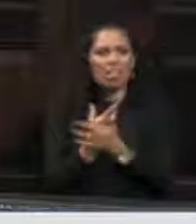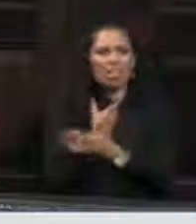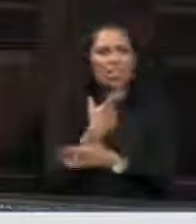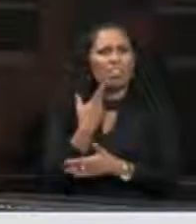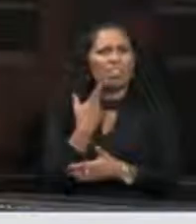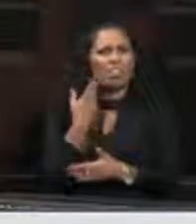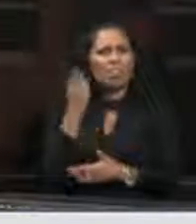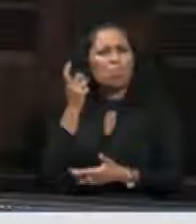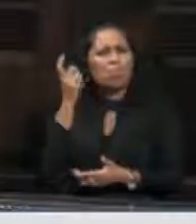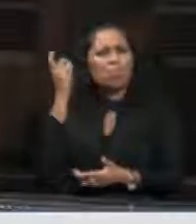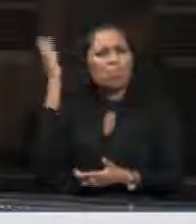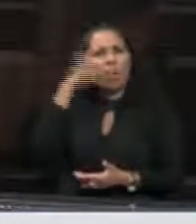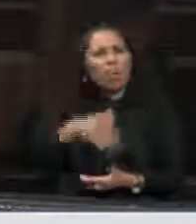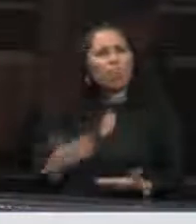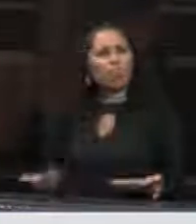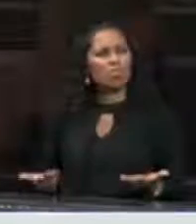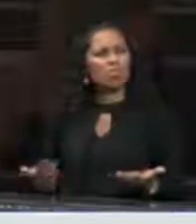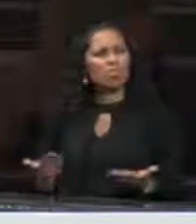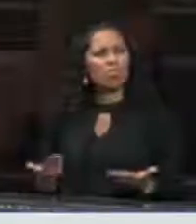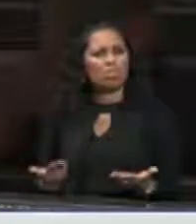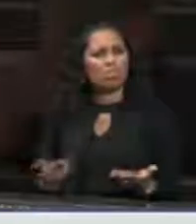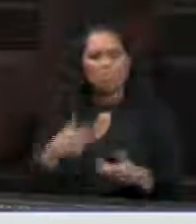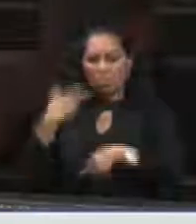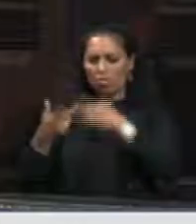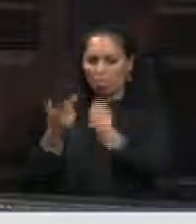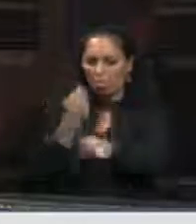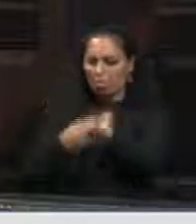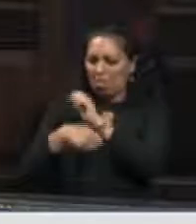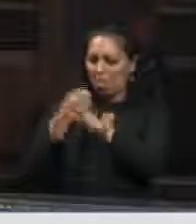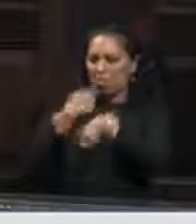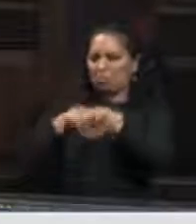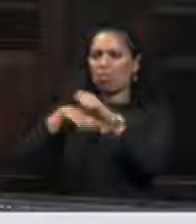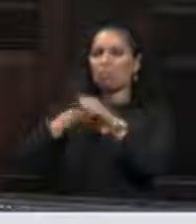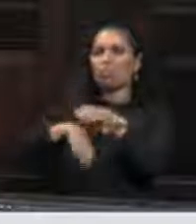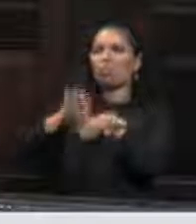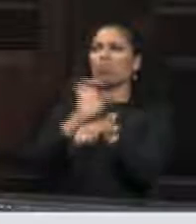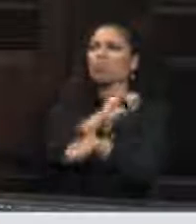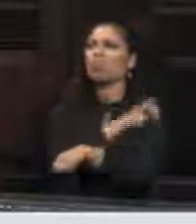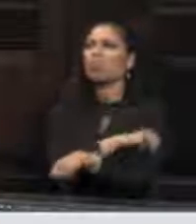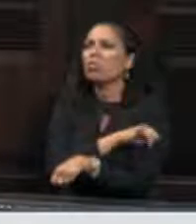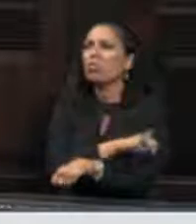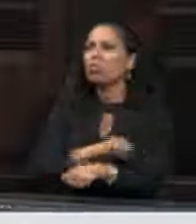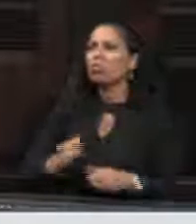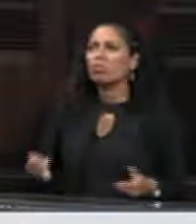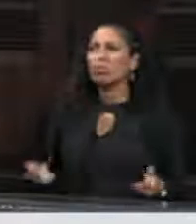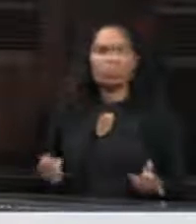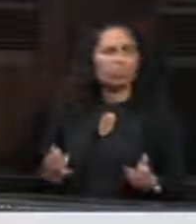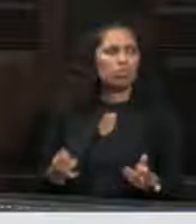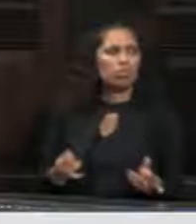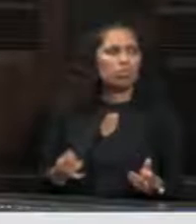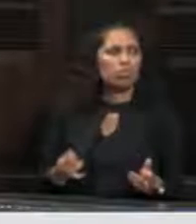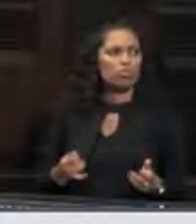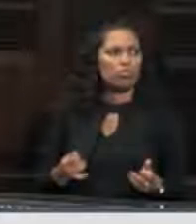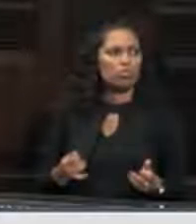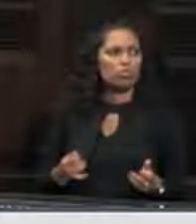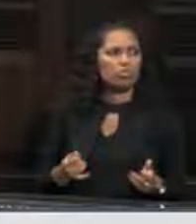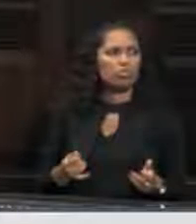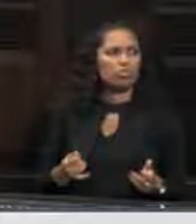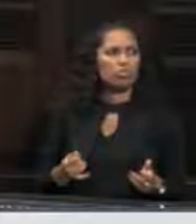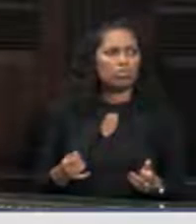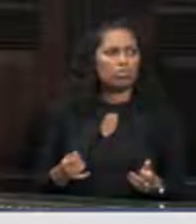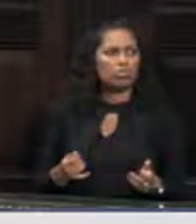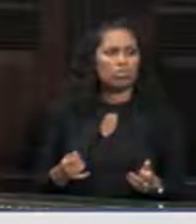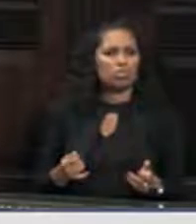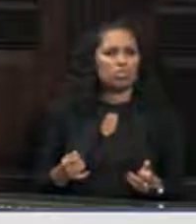isso daqui que vai recuperar a economia do Estado do Rio de Janeiro. É balela. Também não é com isso daqui que vai aumentar